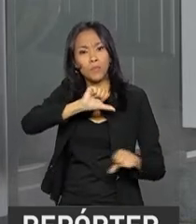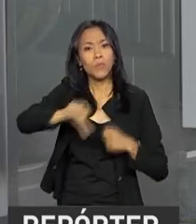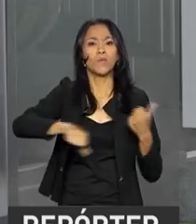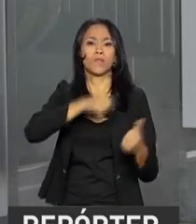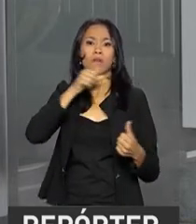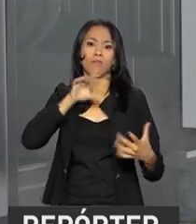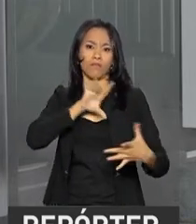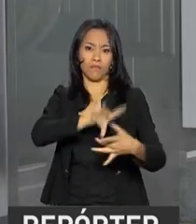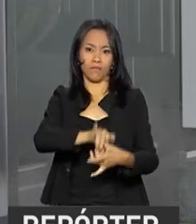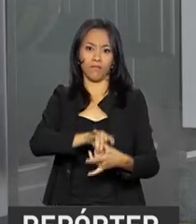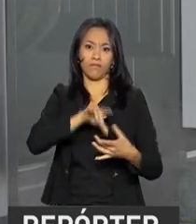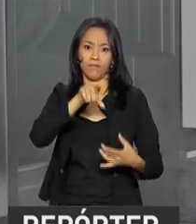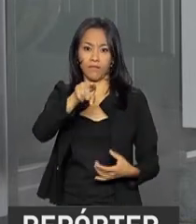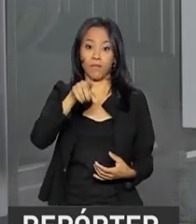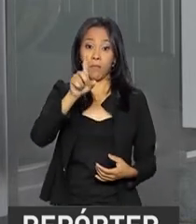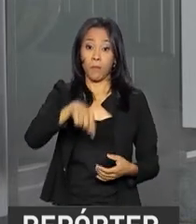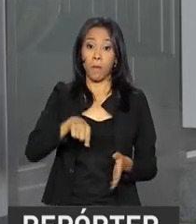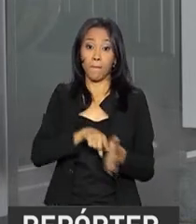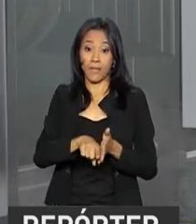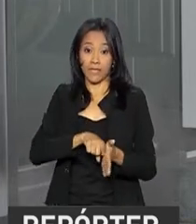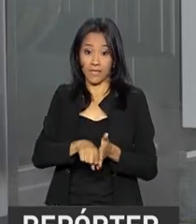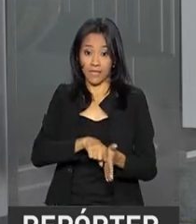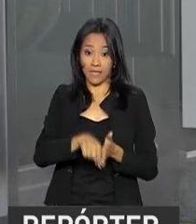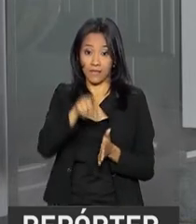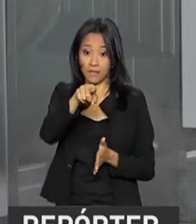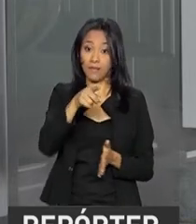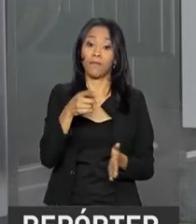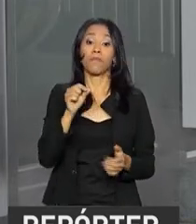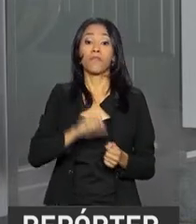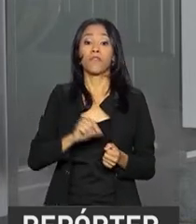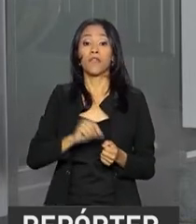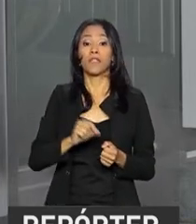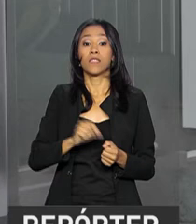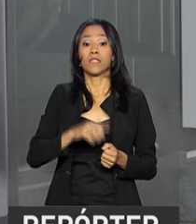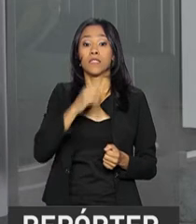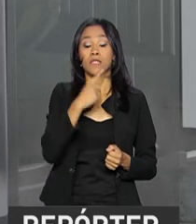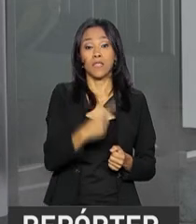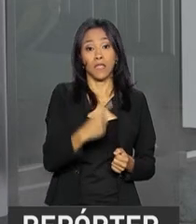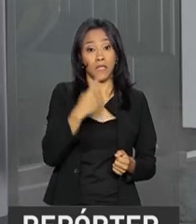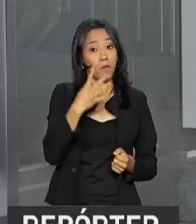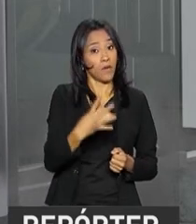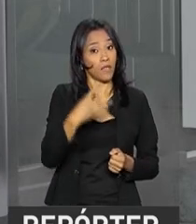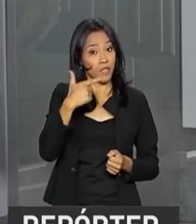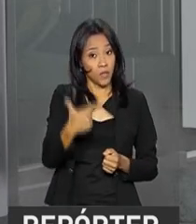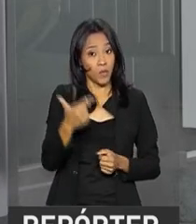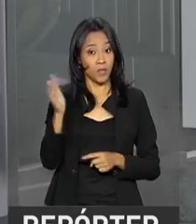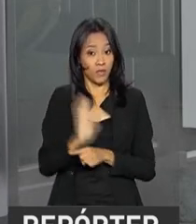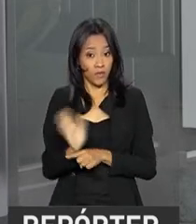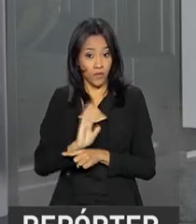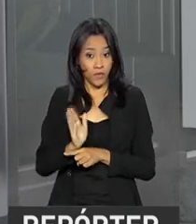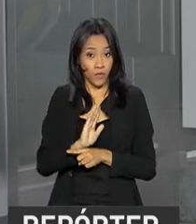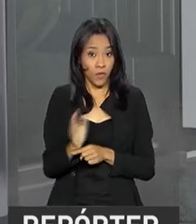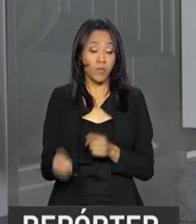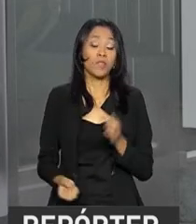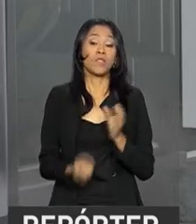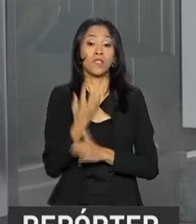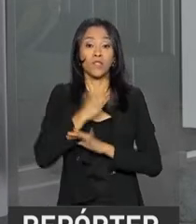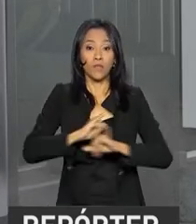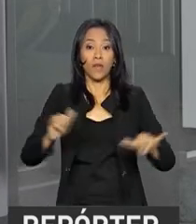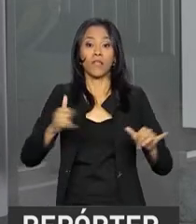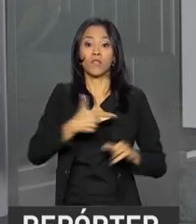país uma pesquisa da ancine mostrou que dos 142 filmes lançados comercialmente em 2016